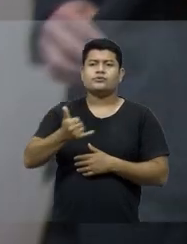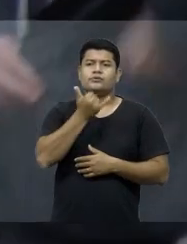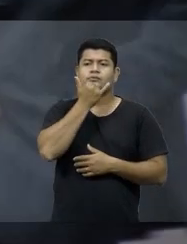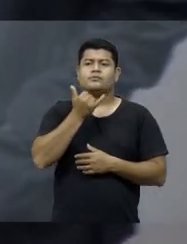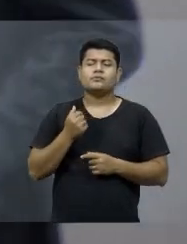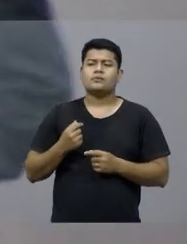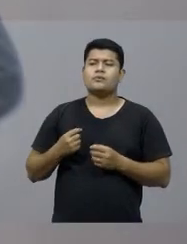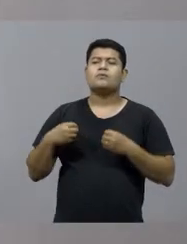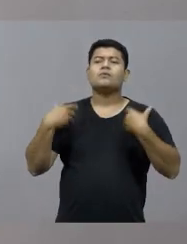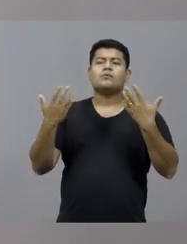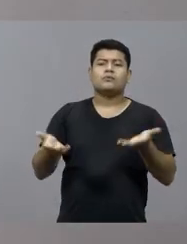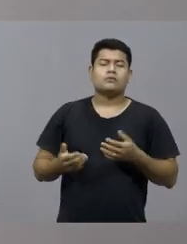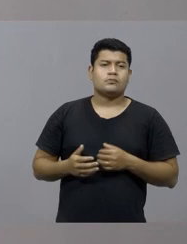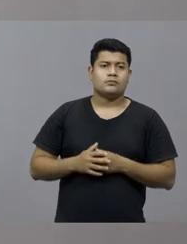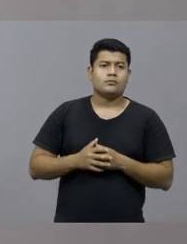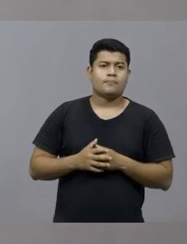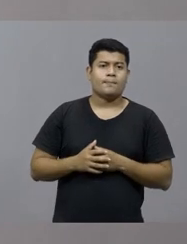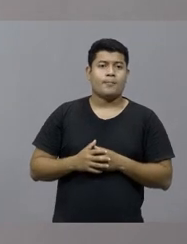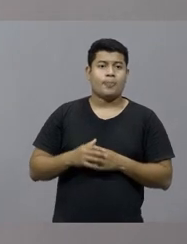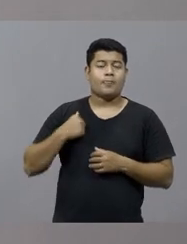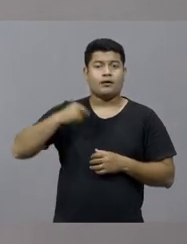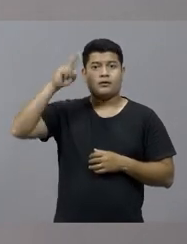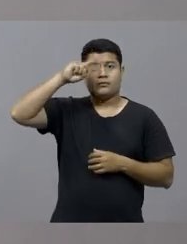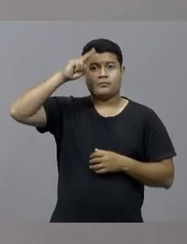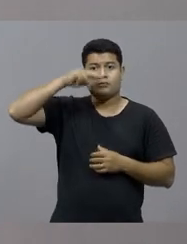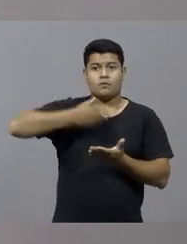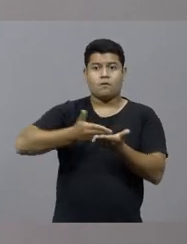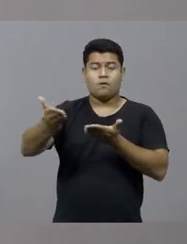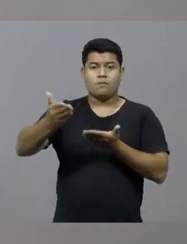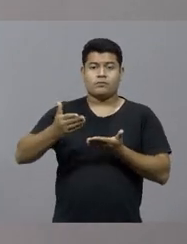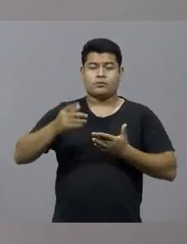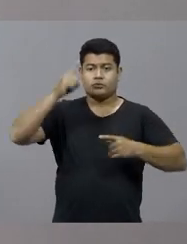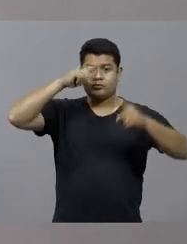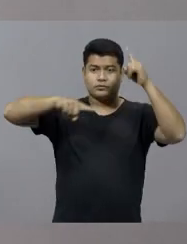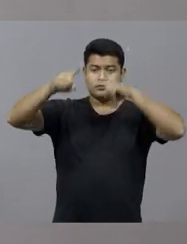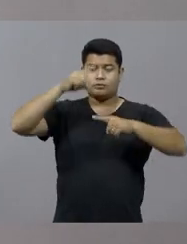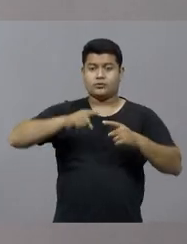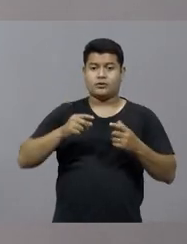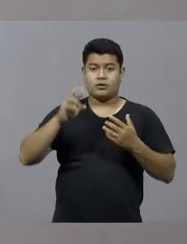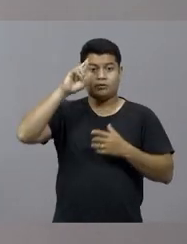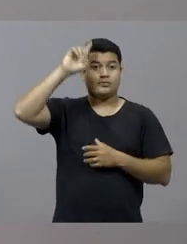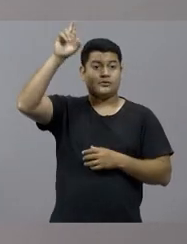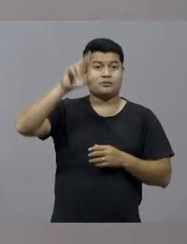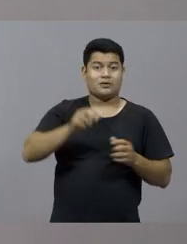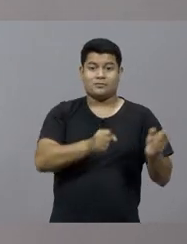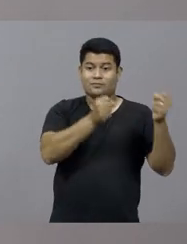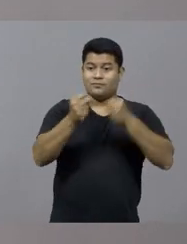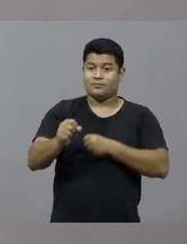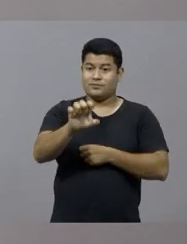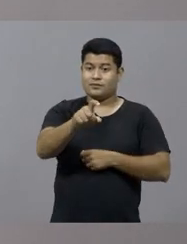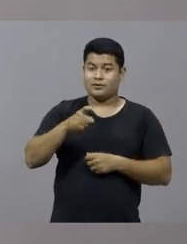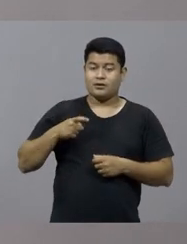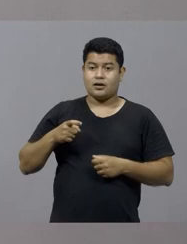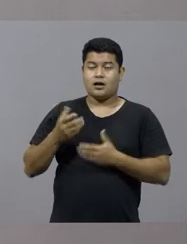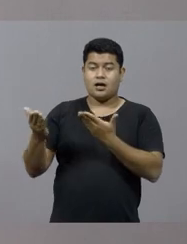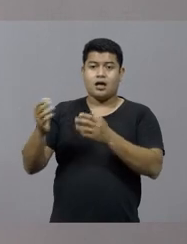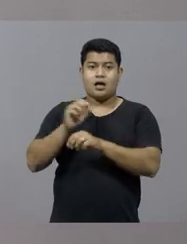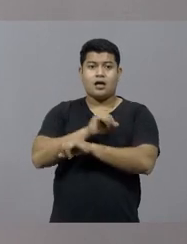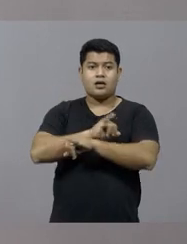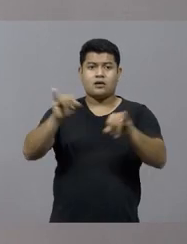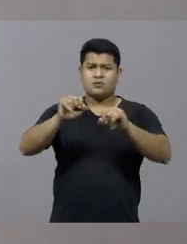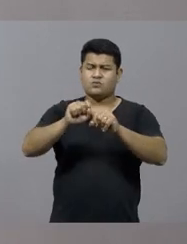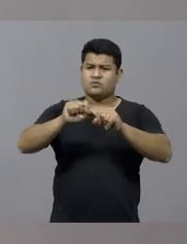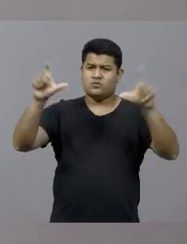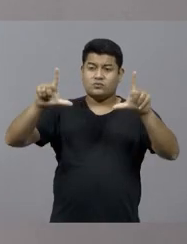lembrar, senhoras e senhores, que no começo do mandato, o nosso chefe do Executivo Estadual, ele alardeou que iria vender